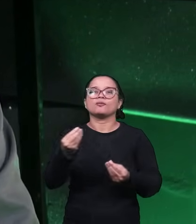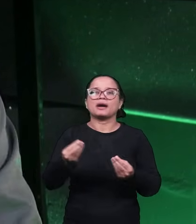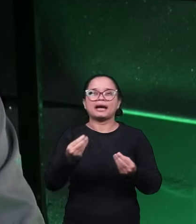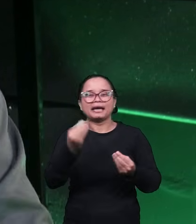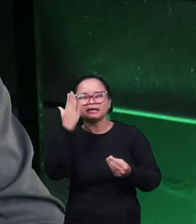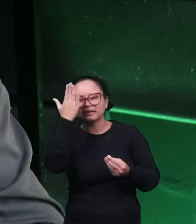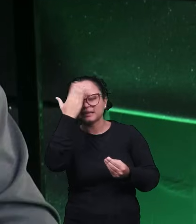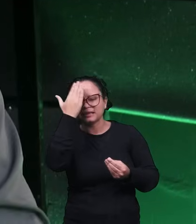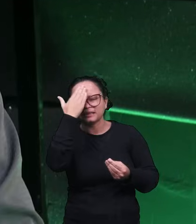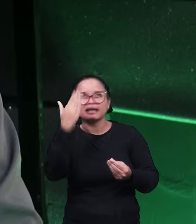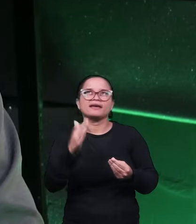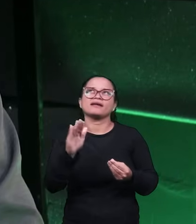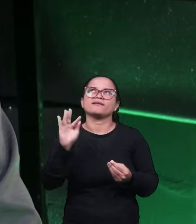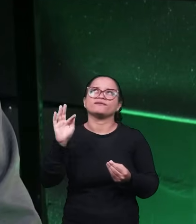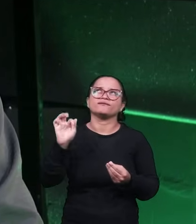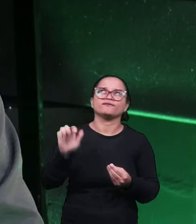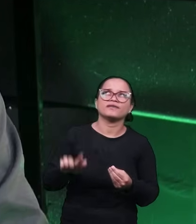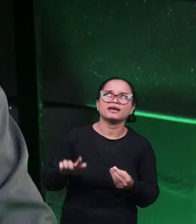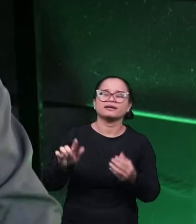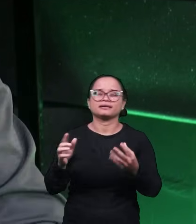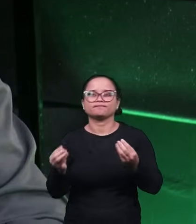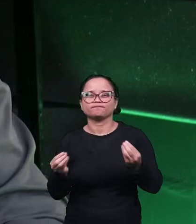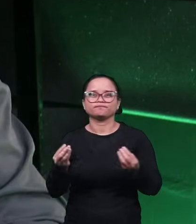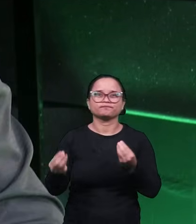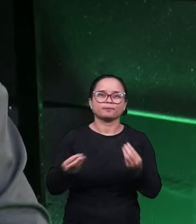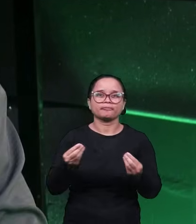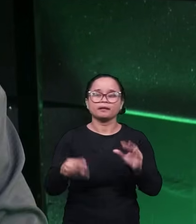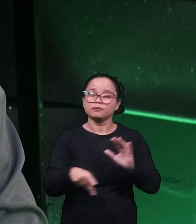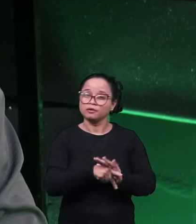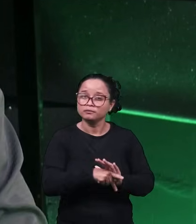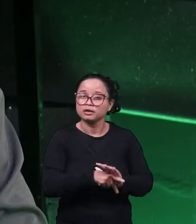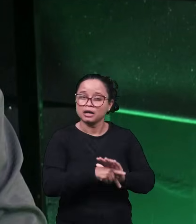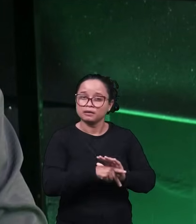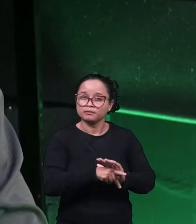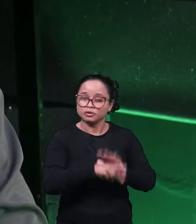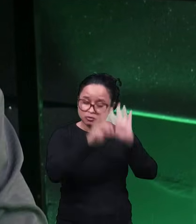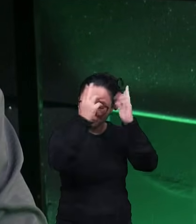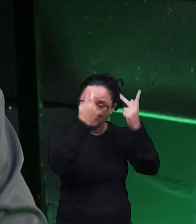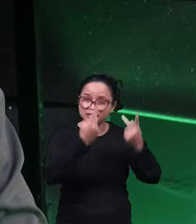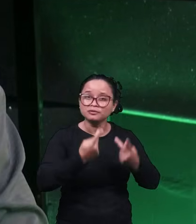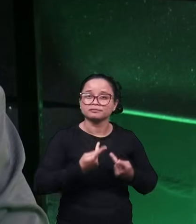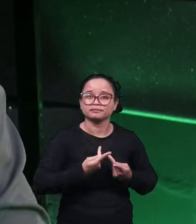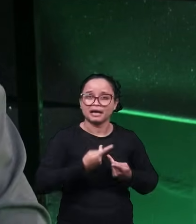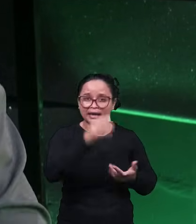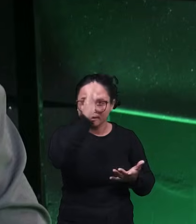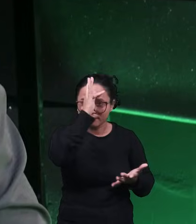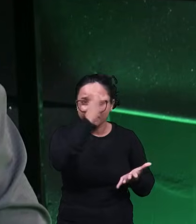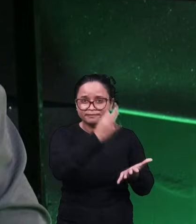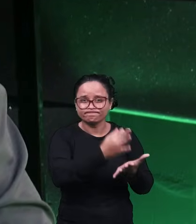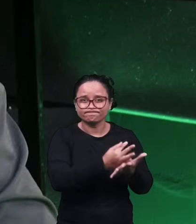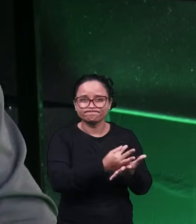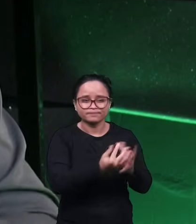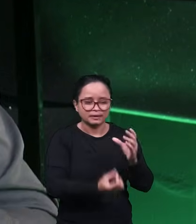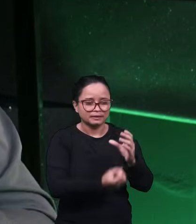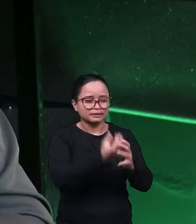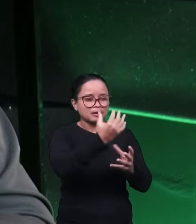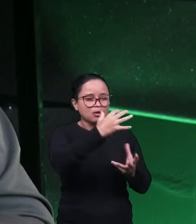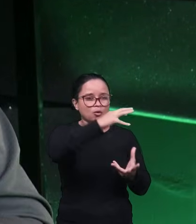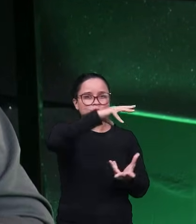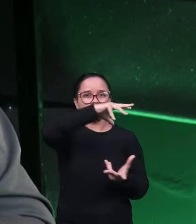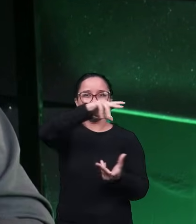coisas, a materialização da fé, isso é algo humano, é algo da obra criadora. Da obra criadora. Então matéria, ela pode